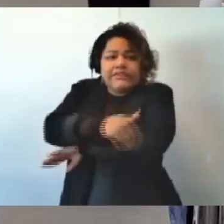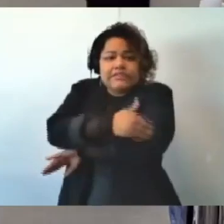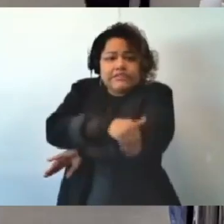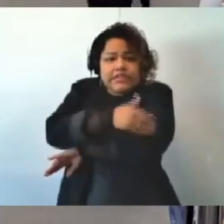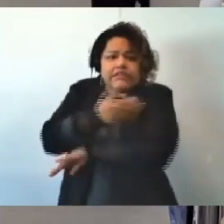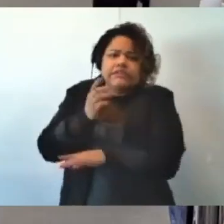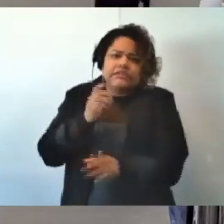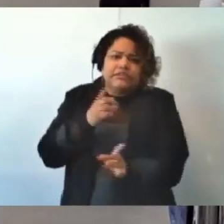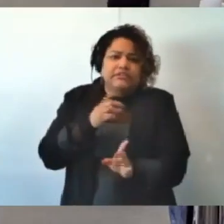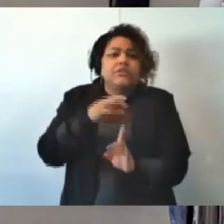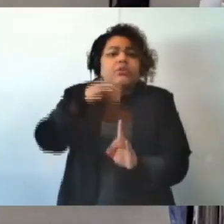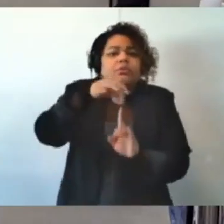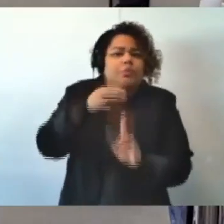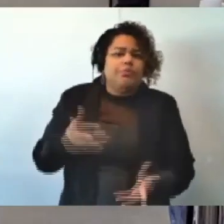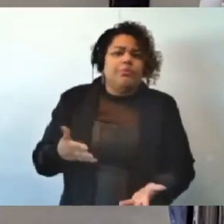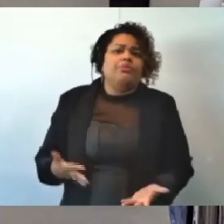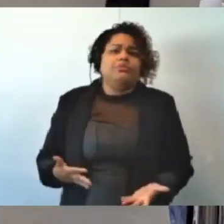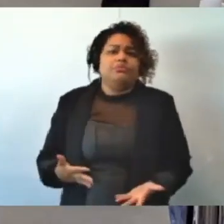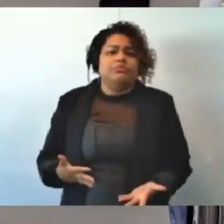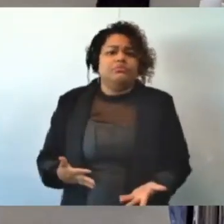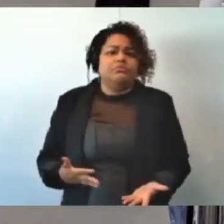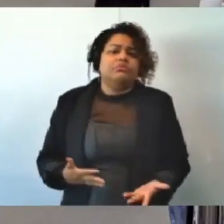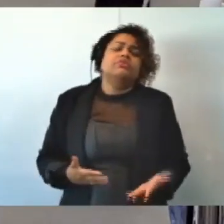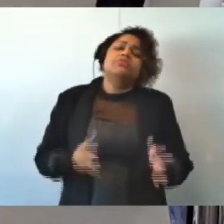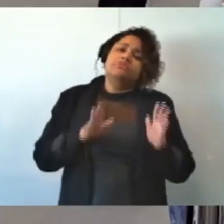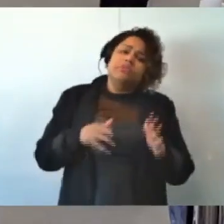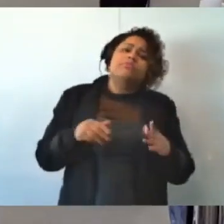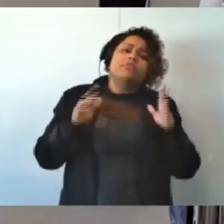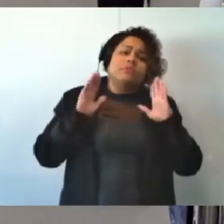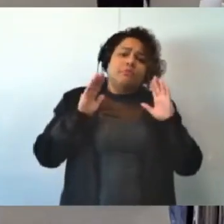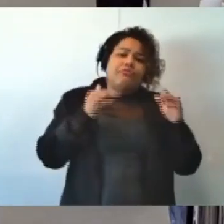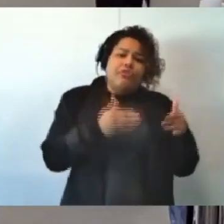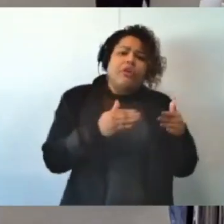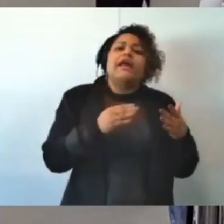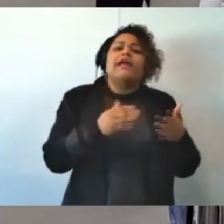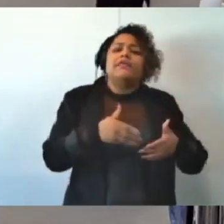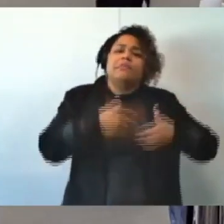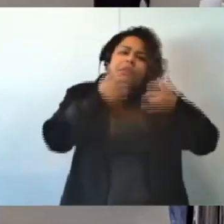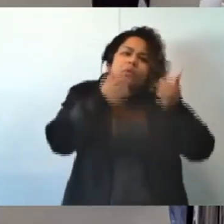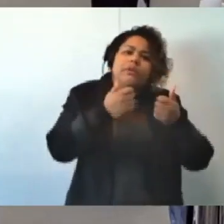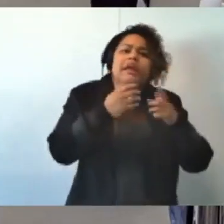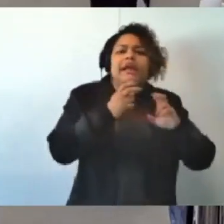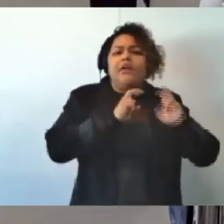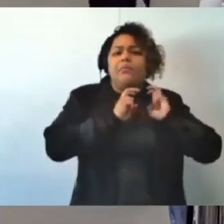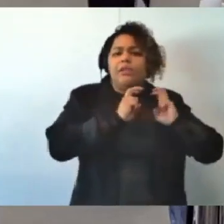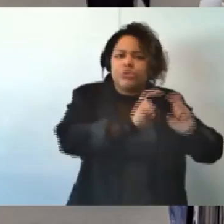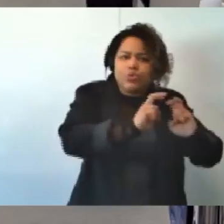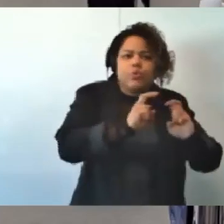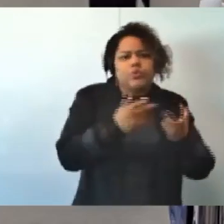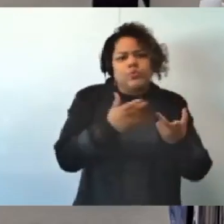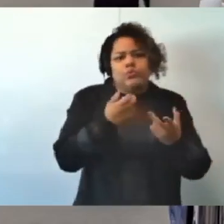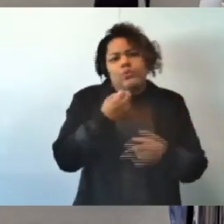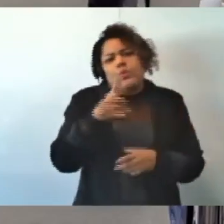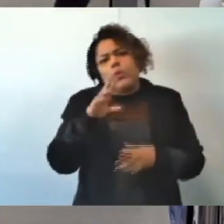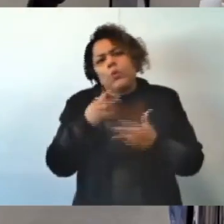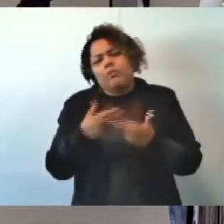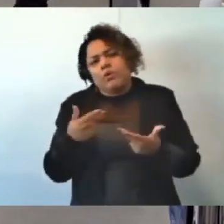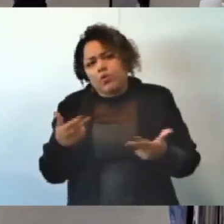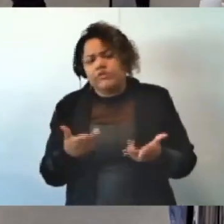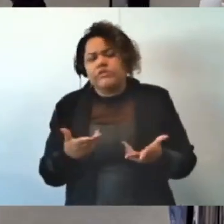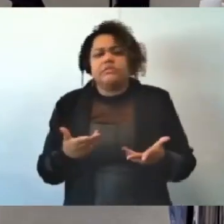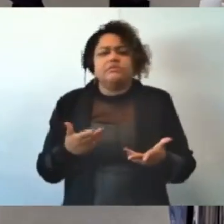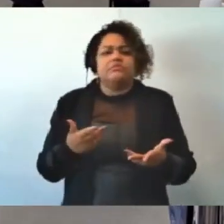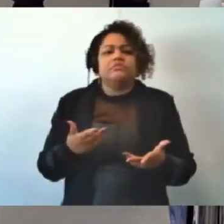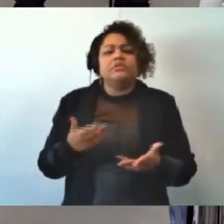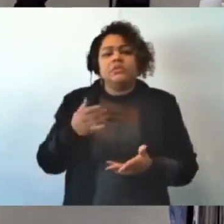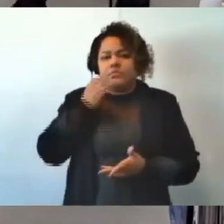alguma coisa assim, e tentar ver se a gente consegue provar. Por exemplo, se alguém quiser, eu empresto minha janela para filmar